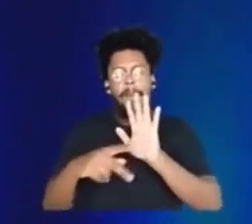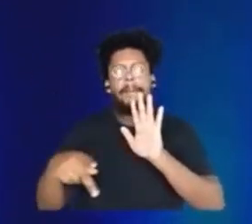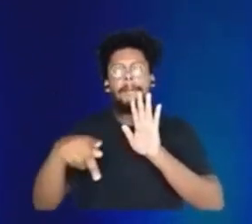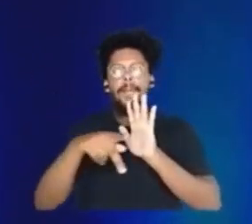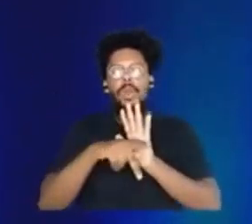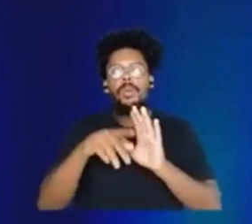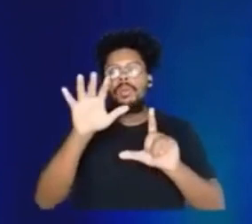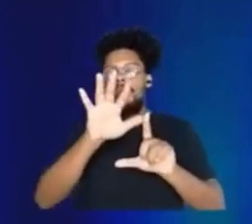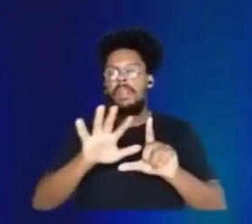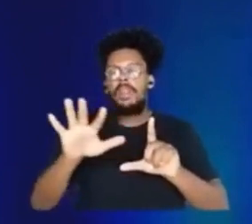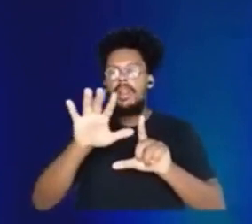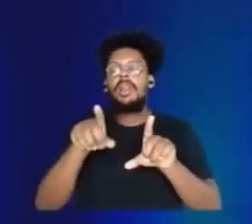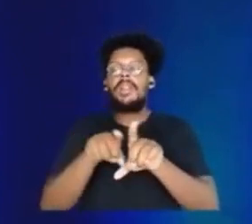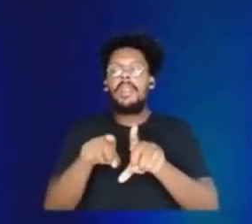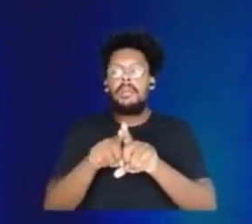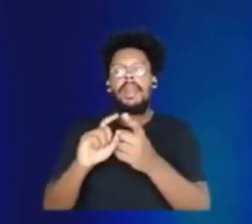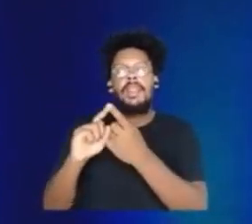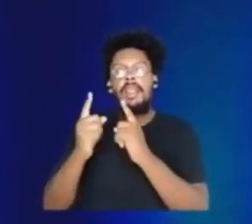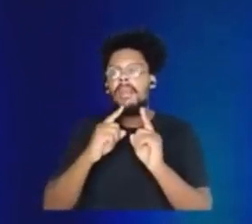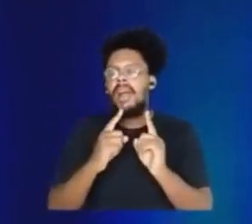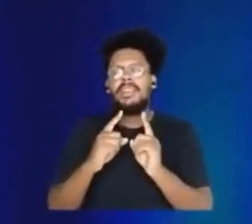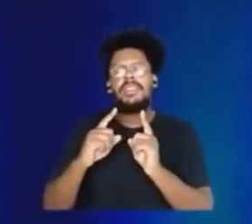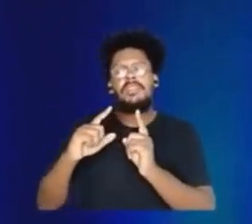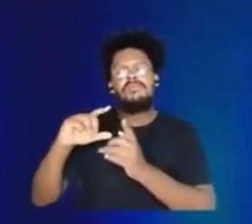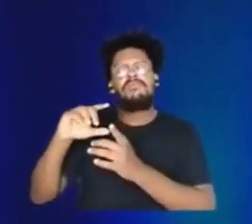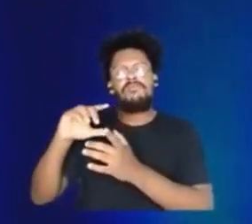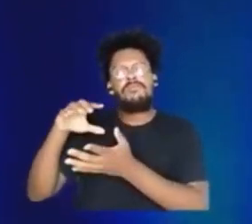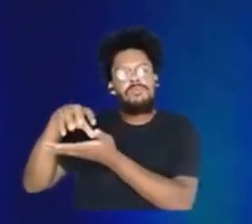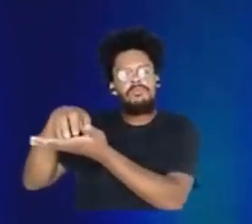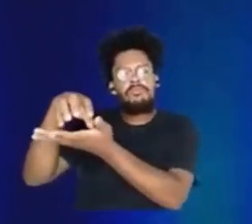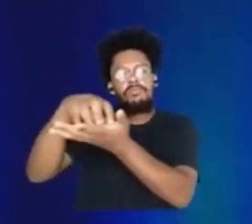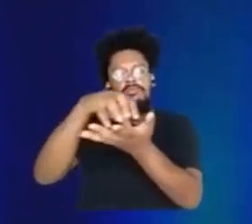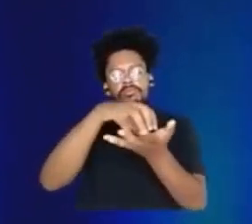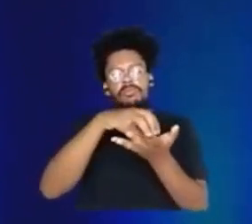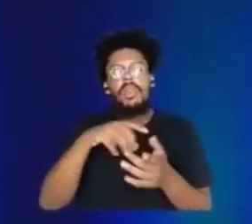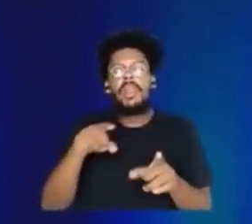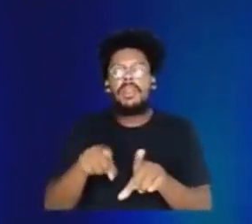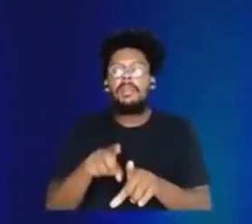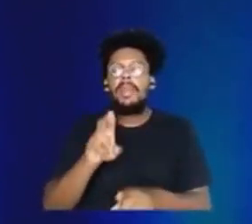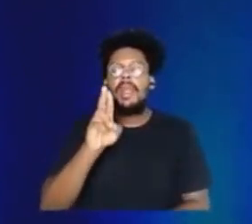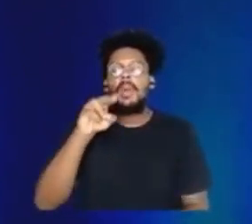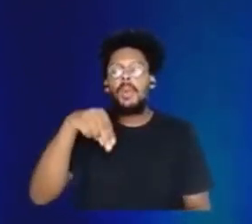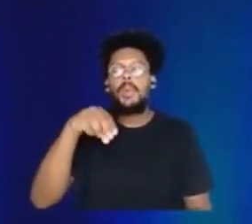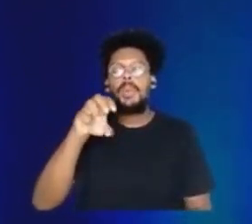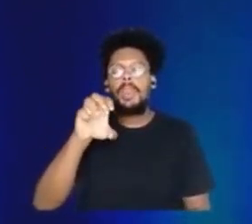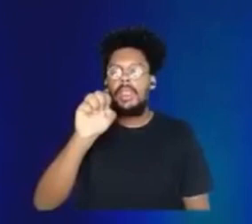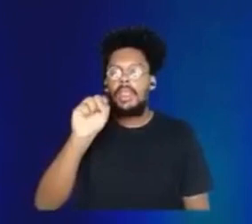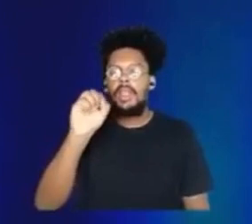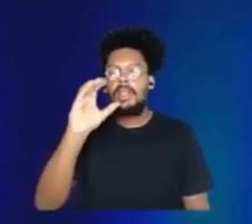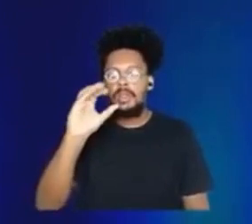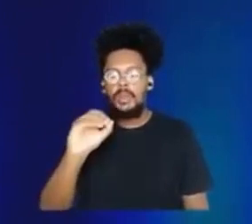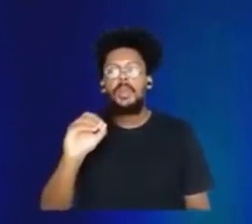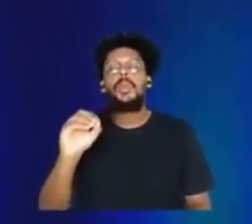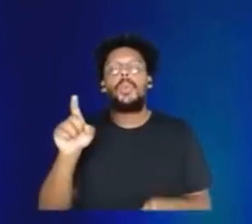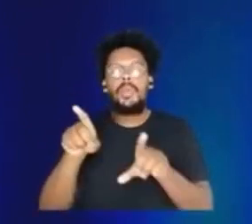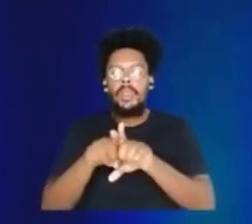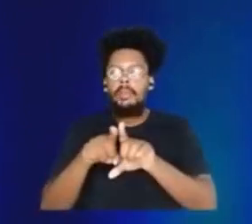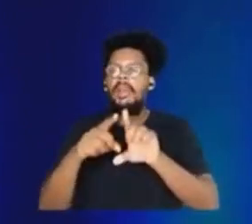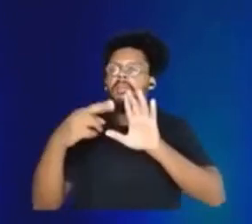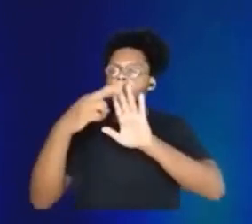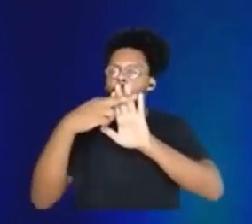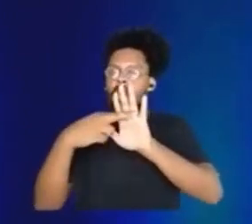OCDE, no debate do PNUD, a Unesco se aproxima disso quando solta um guidelines de regulação de plataformas, e nos parece, o Brasil